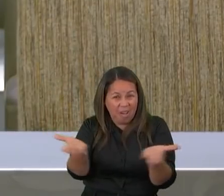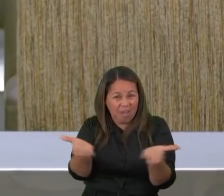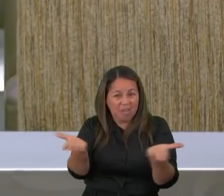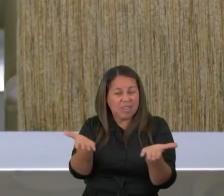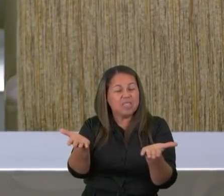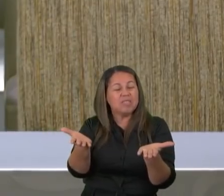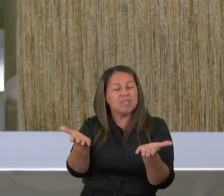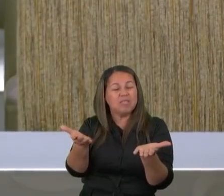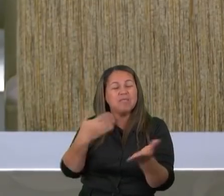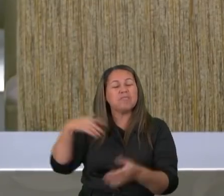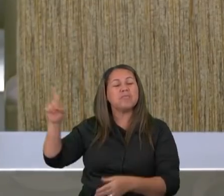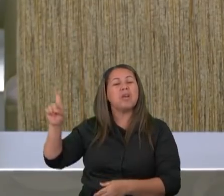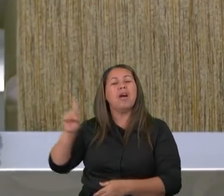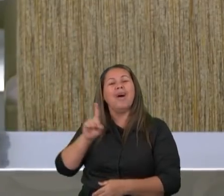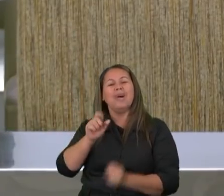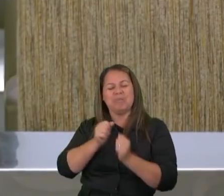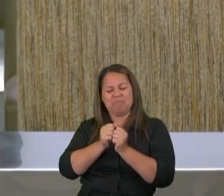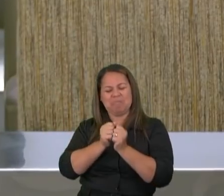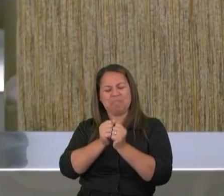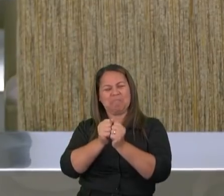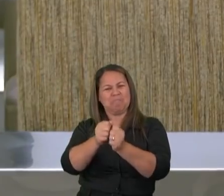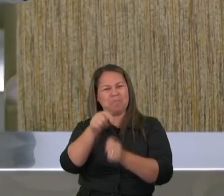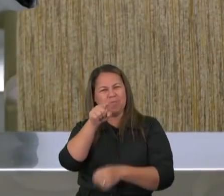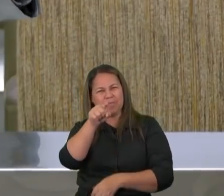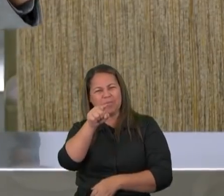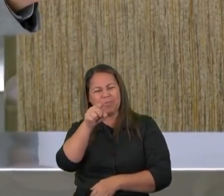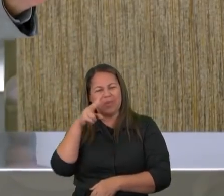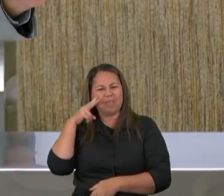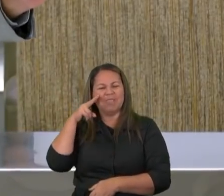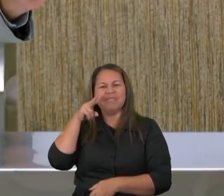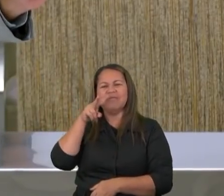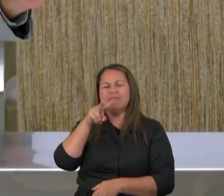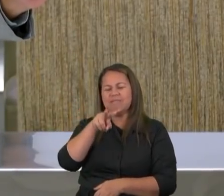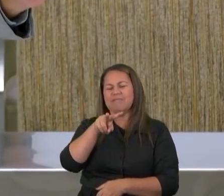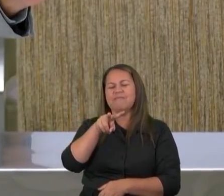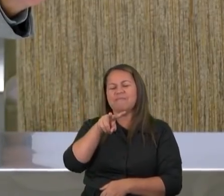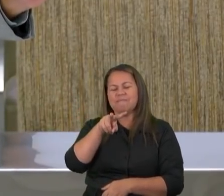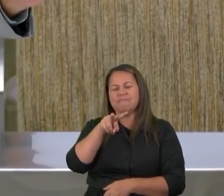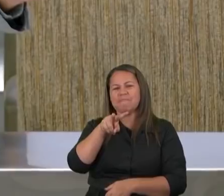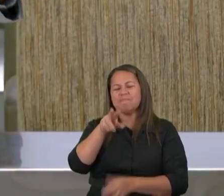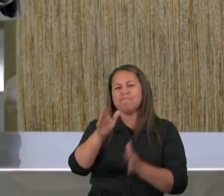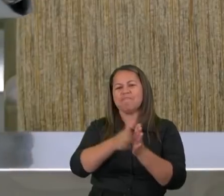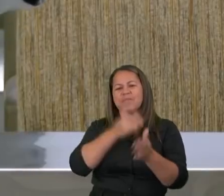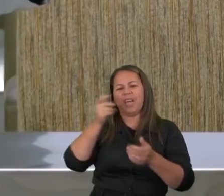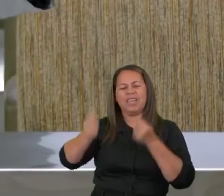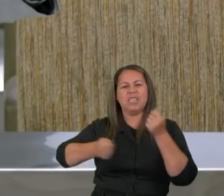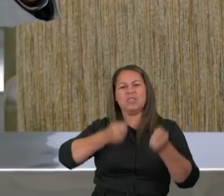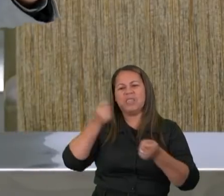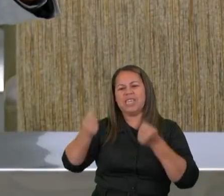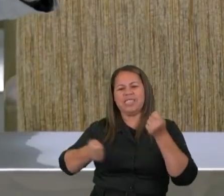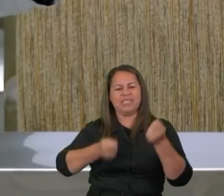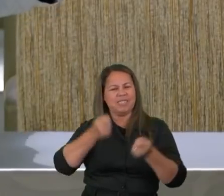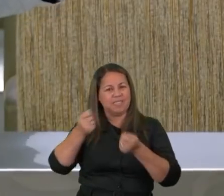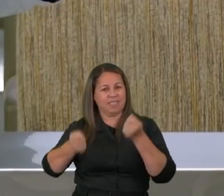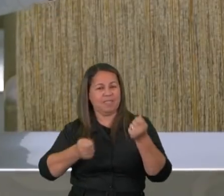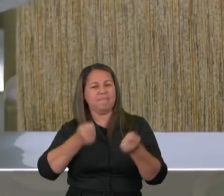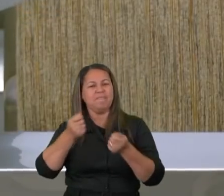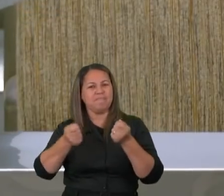eu estou te acompanhando com os meus olhos. Oh, aleluia, eu estou te